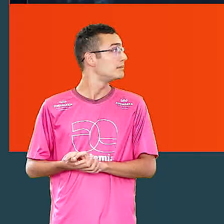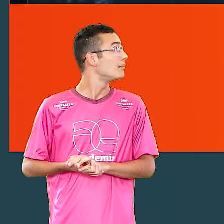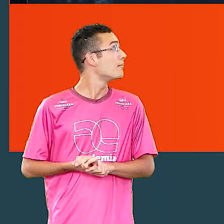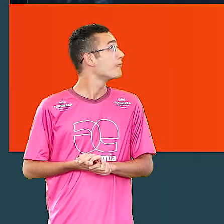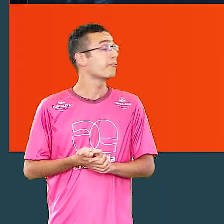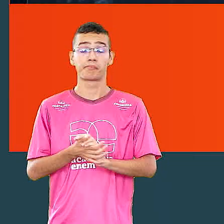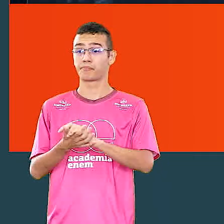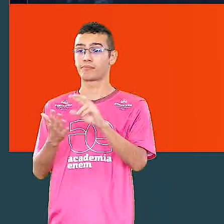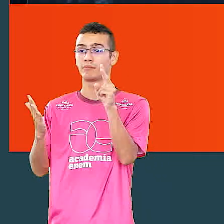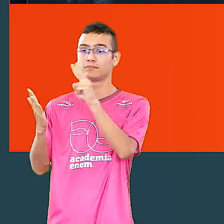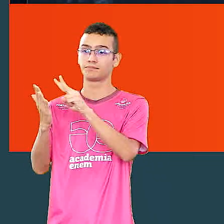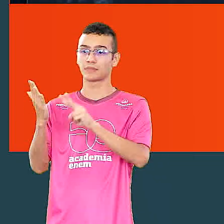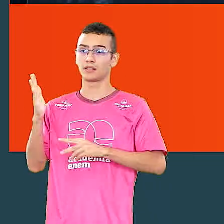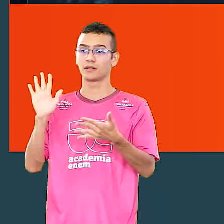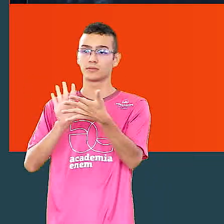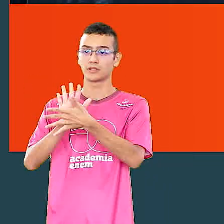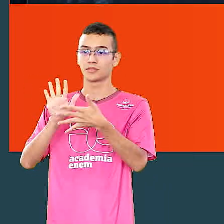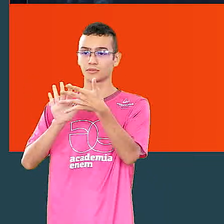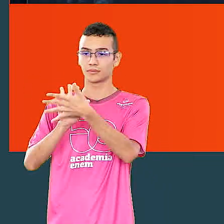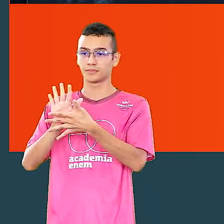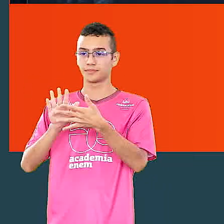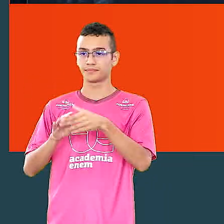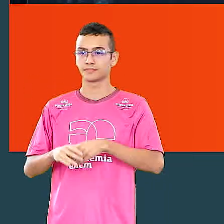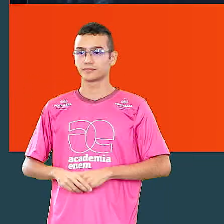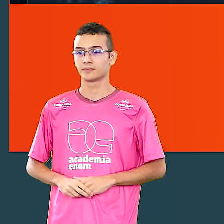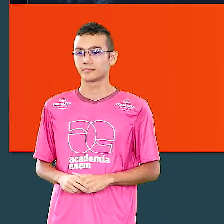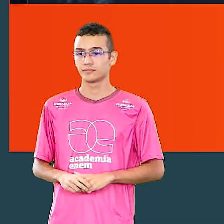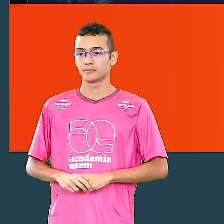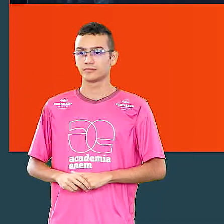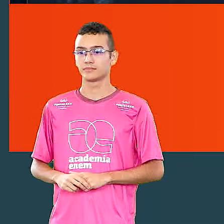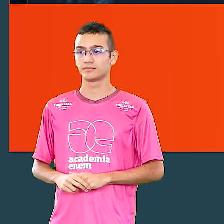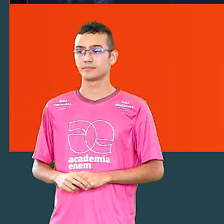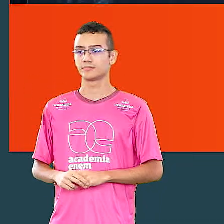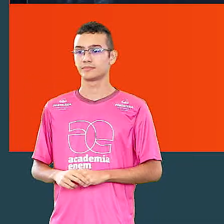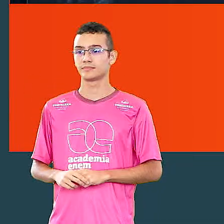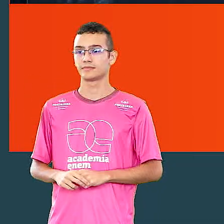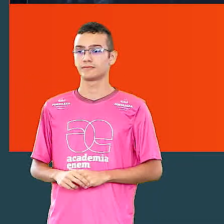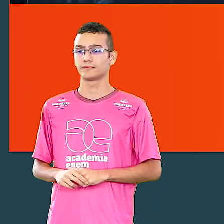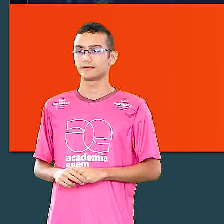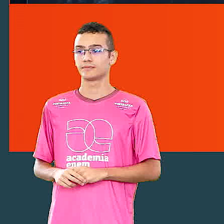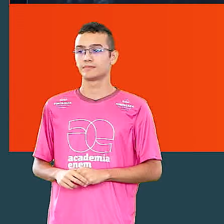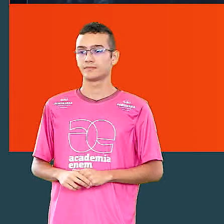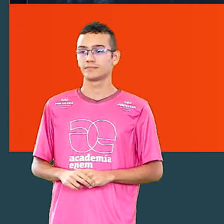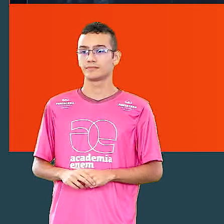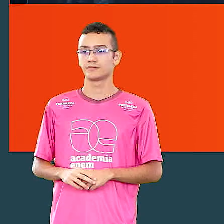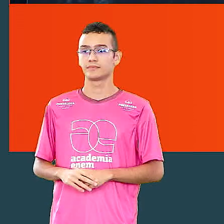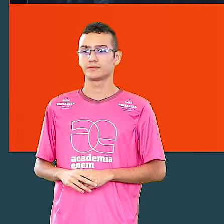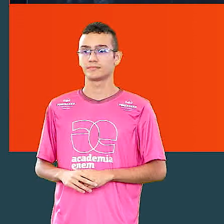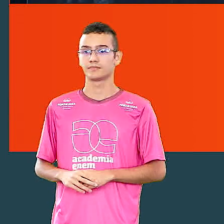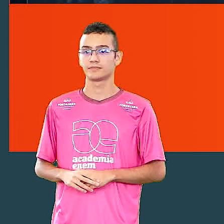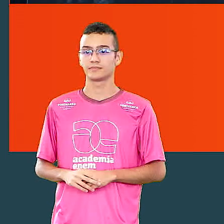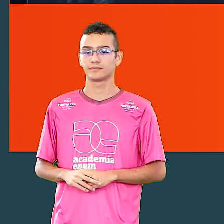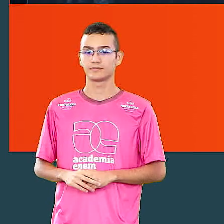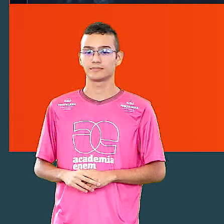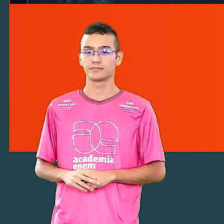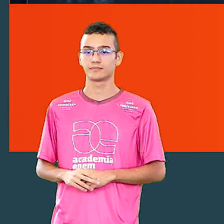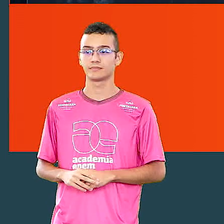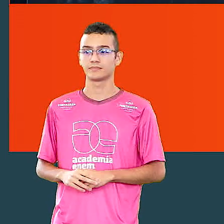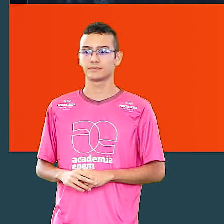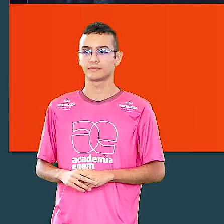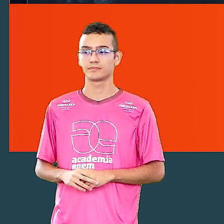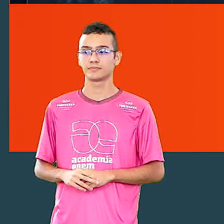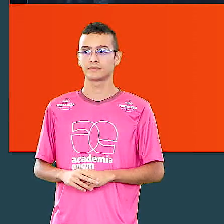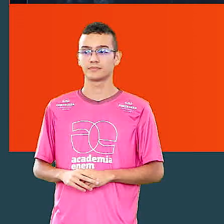presidente norte-americano Barack Obama em defesa da guerra, ao receber o Prêmio Nobel da Paz de 2009.